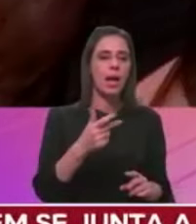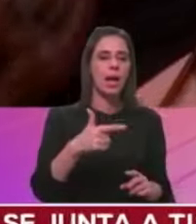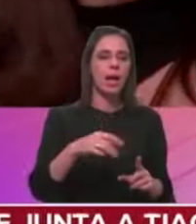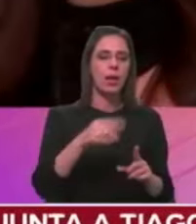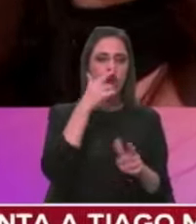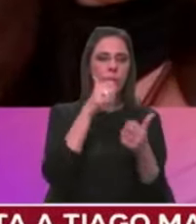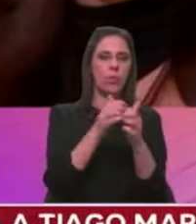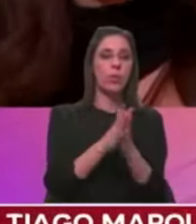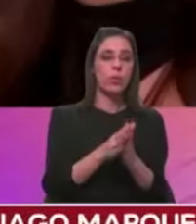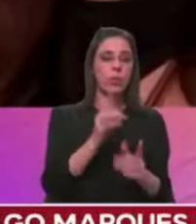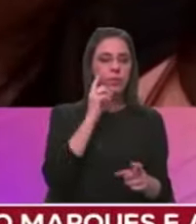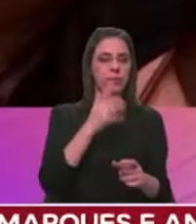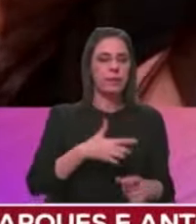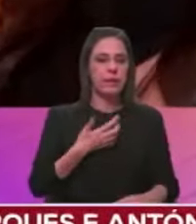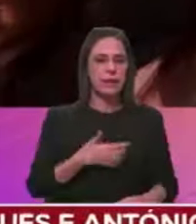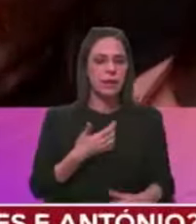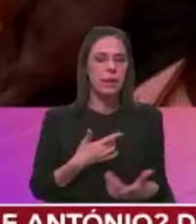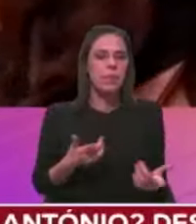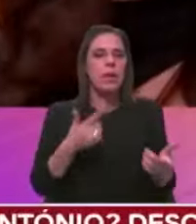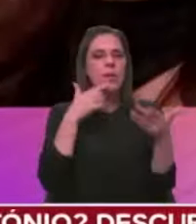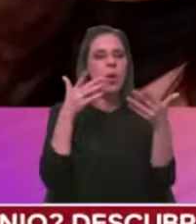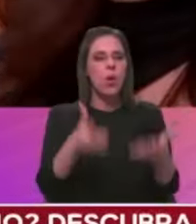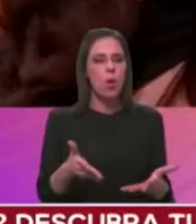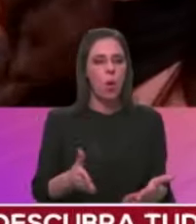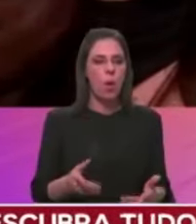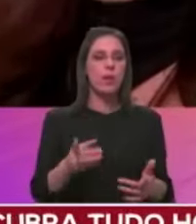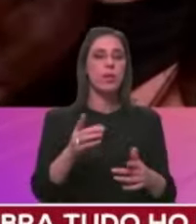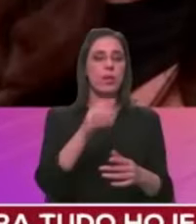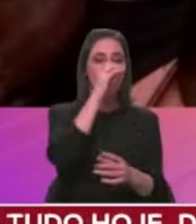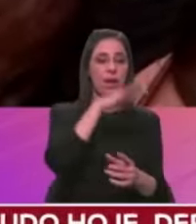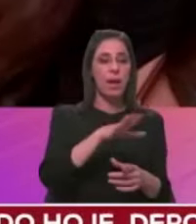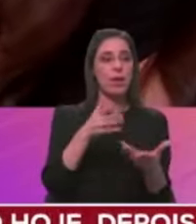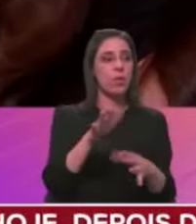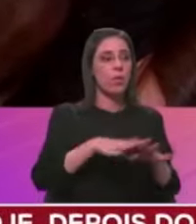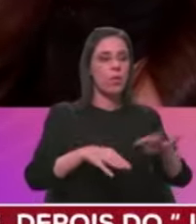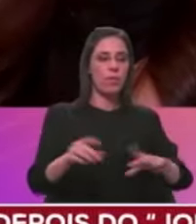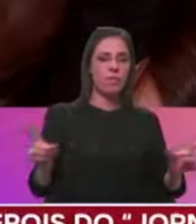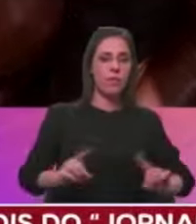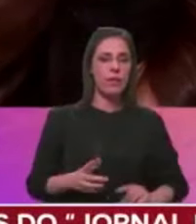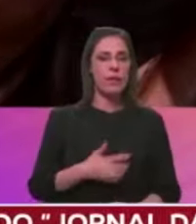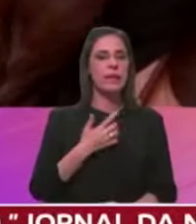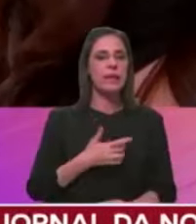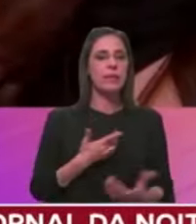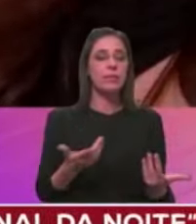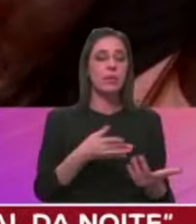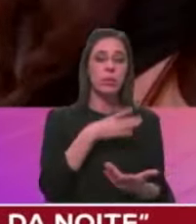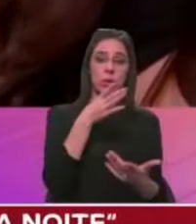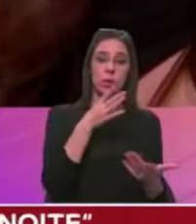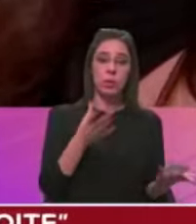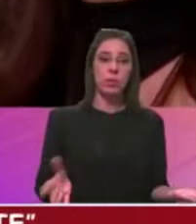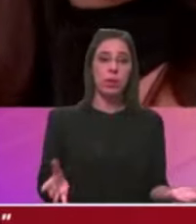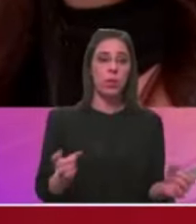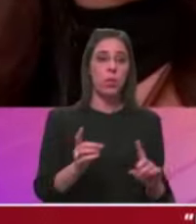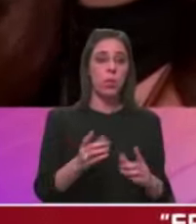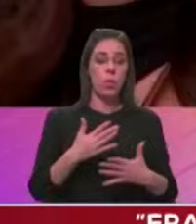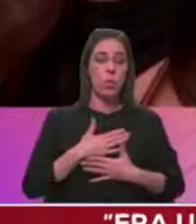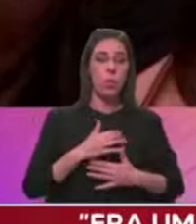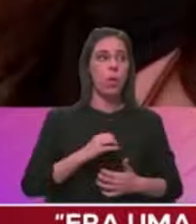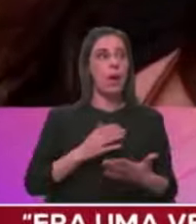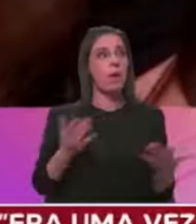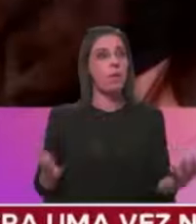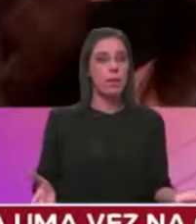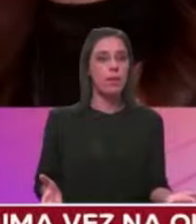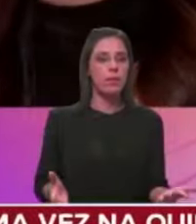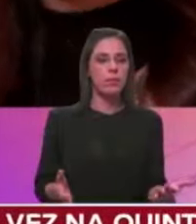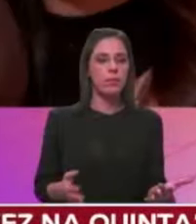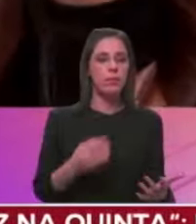pessoa que todo mundo reclamava que não ajudava nas tarefas da quinta então assim não teve explicação para um amigo meu que